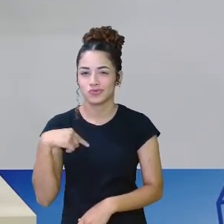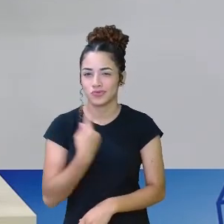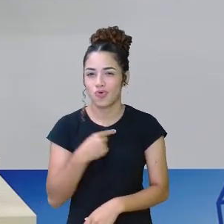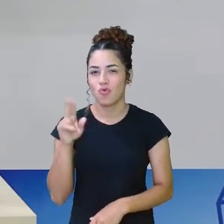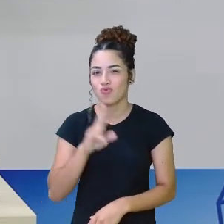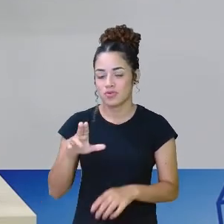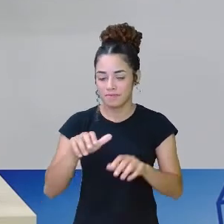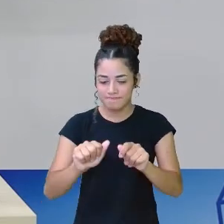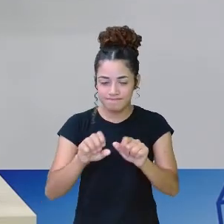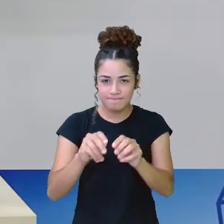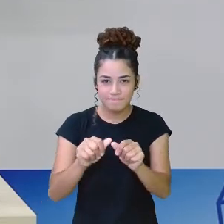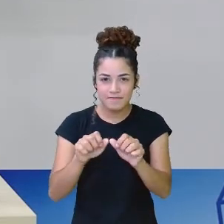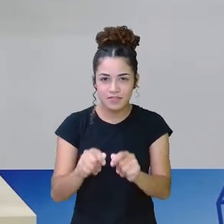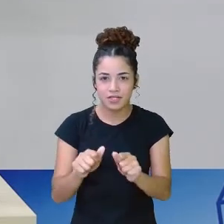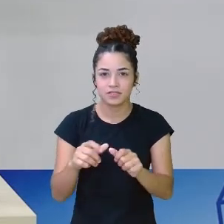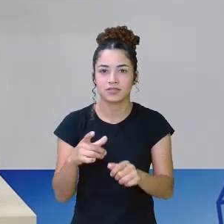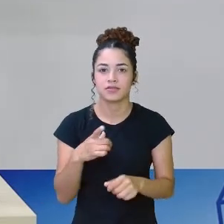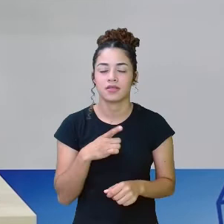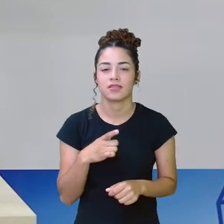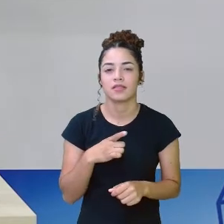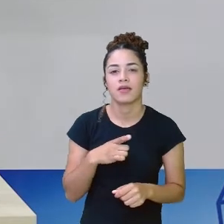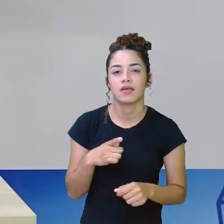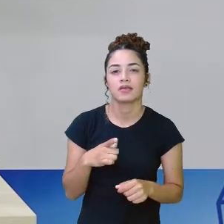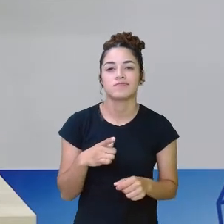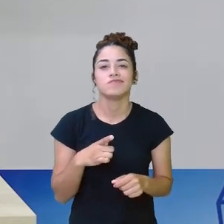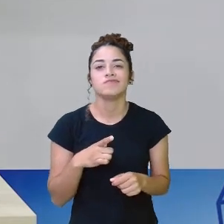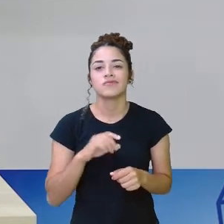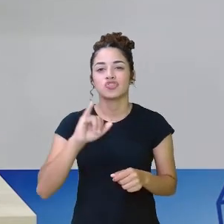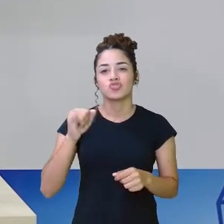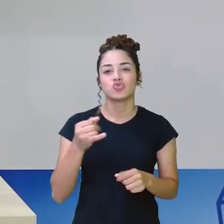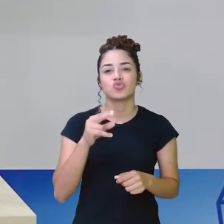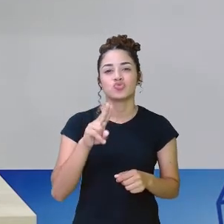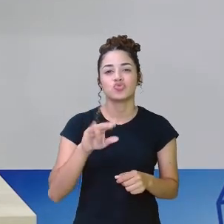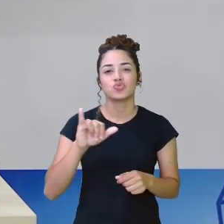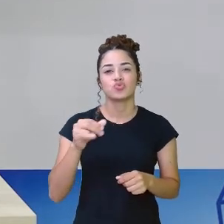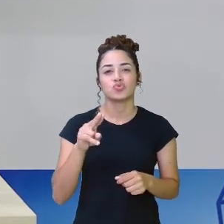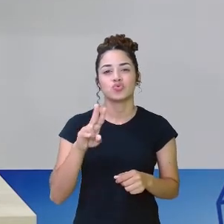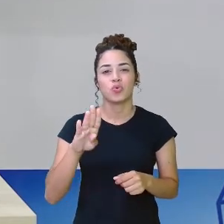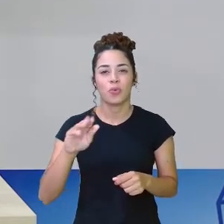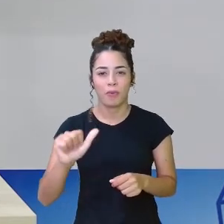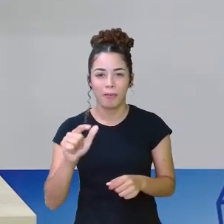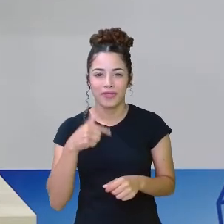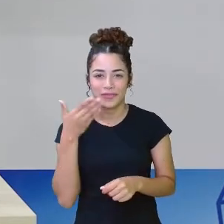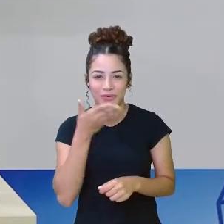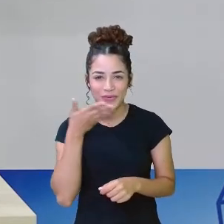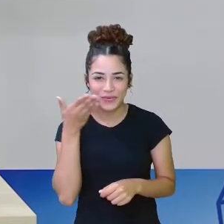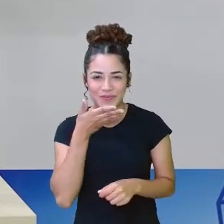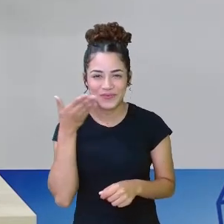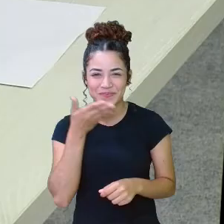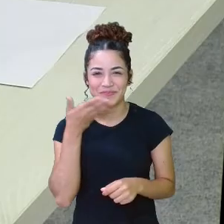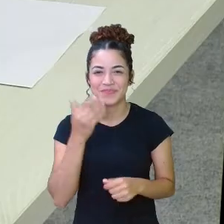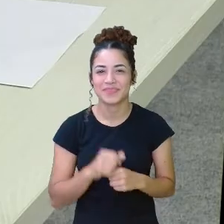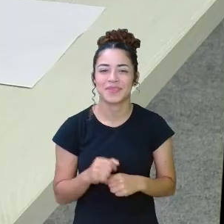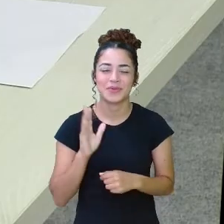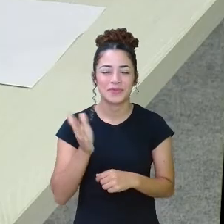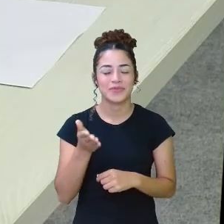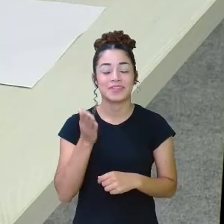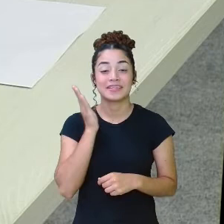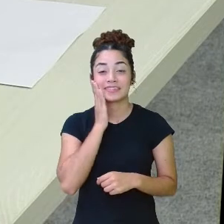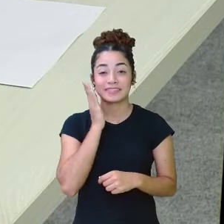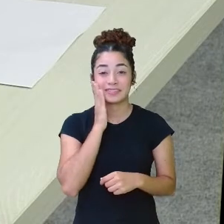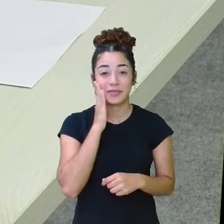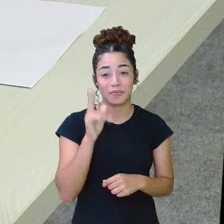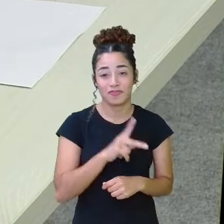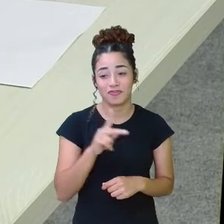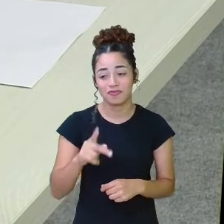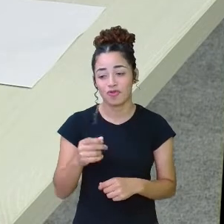ou outra. Eu trago uma jujubinha, né, que é para adoçar a aula. E eu sei que a professora Abigail pode comer. Então, para